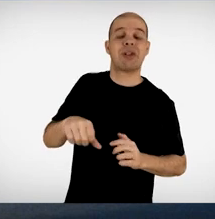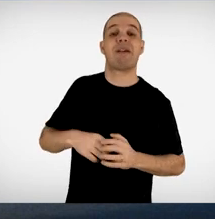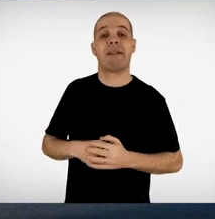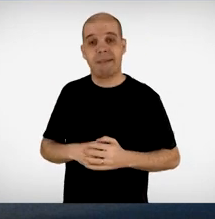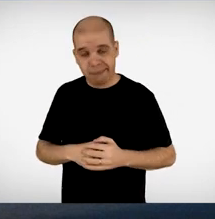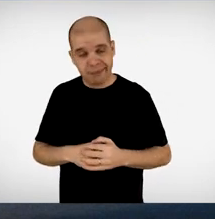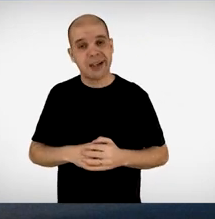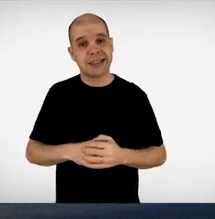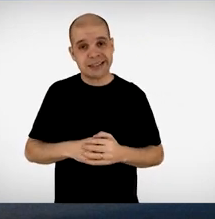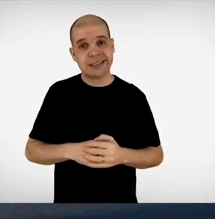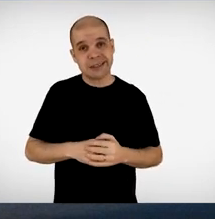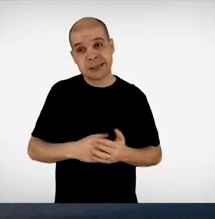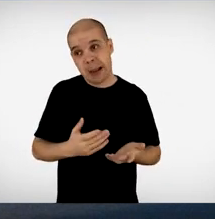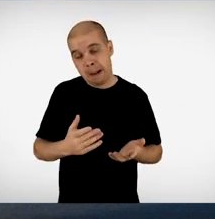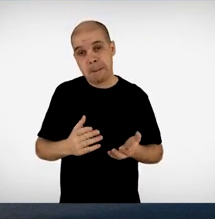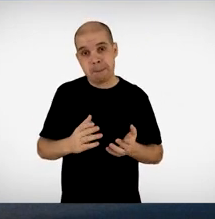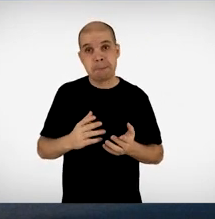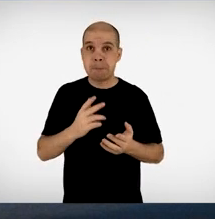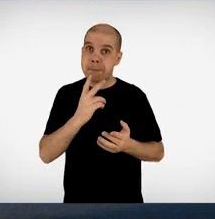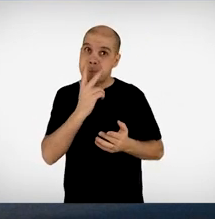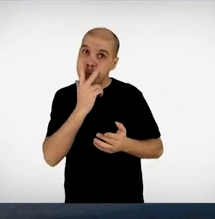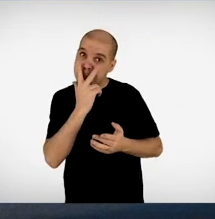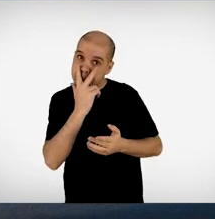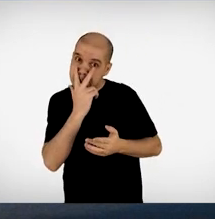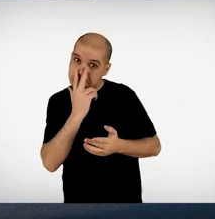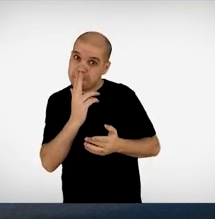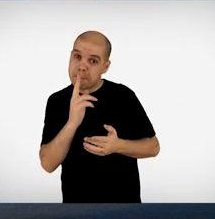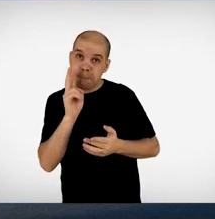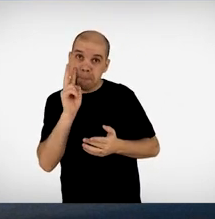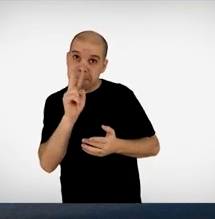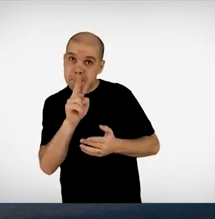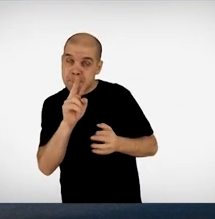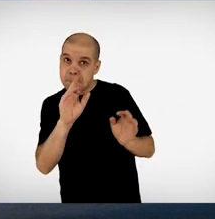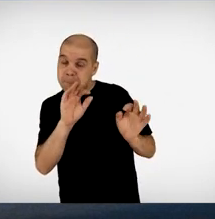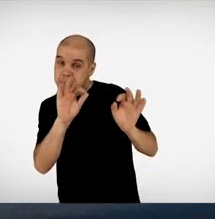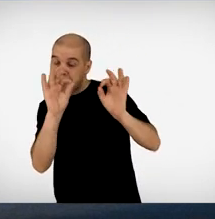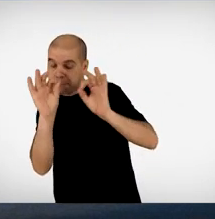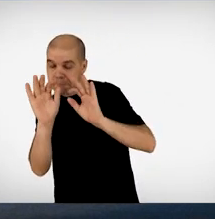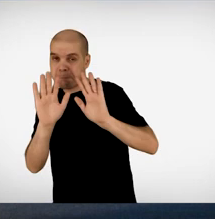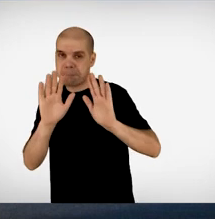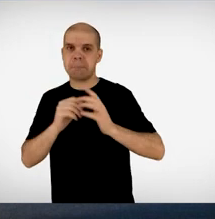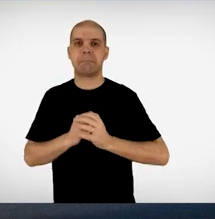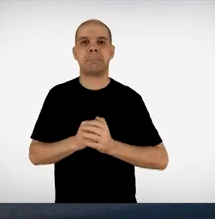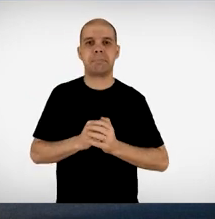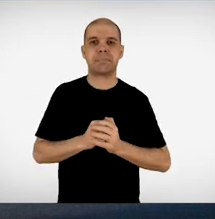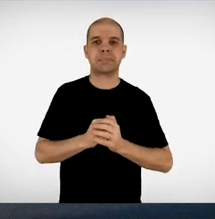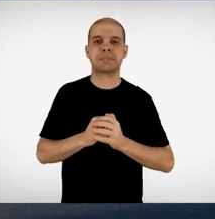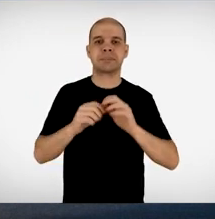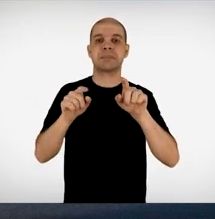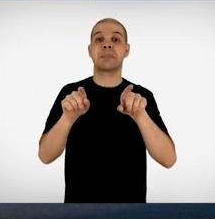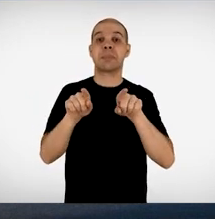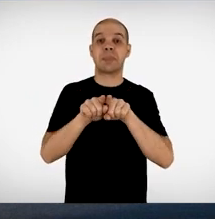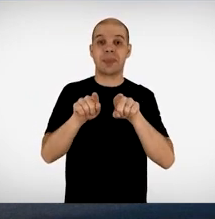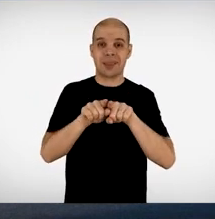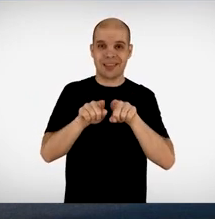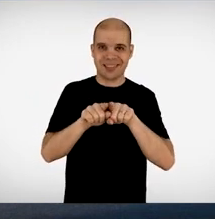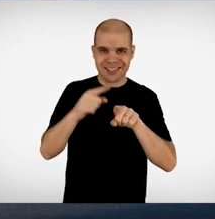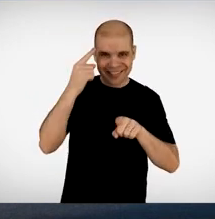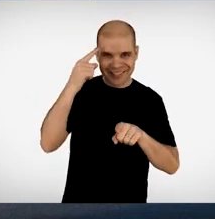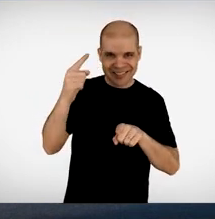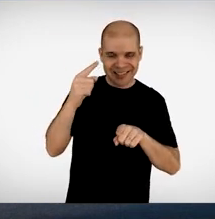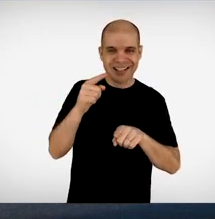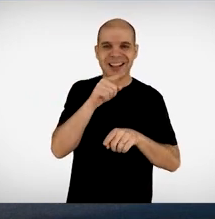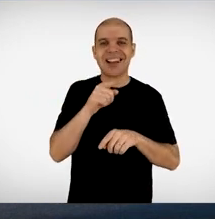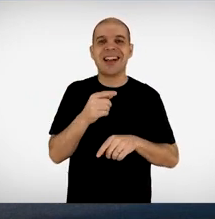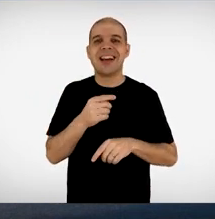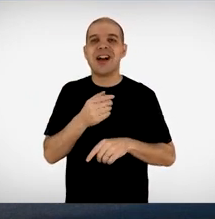Uma pessoa, nessa frase que ele fala, eu devia, não devia aguentar. Ele fala algo assim, né? No sentido dele se entregar